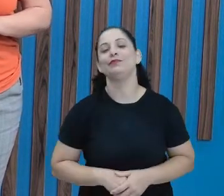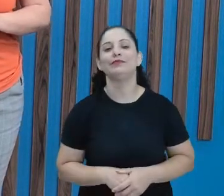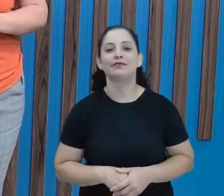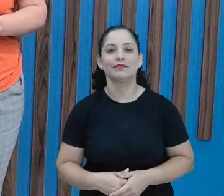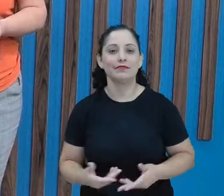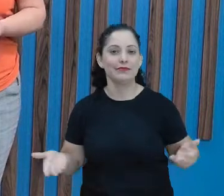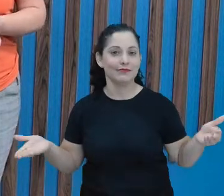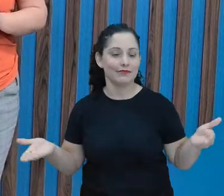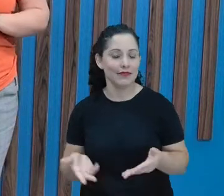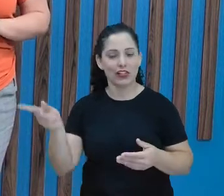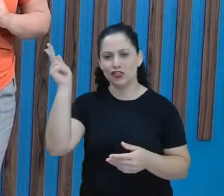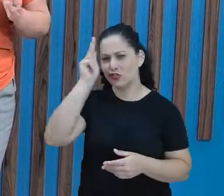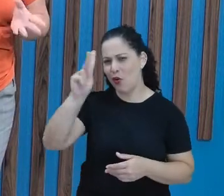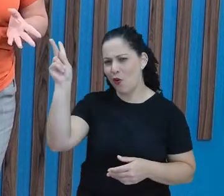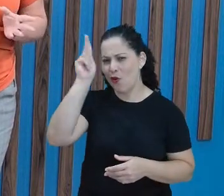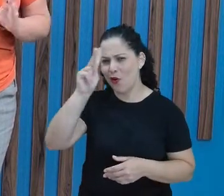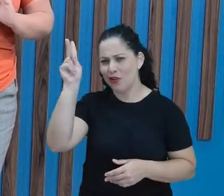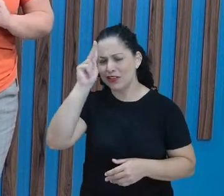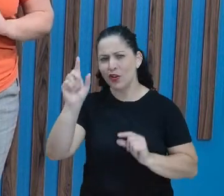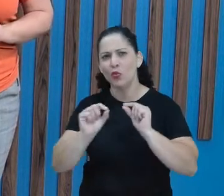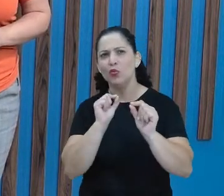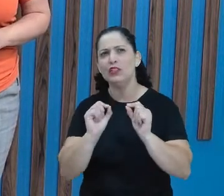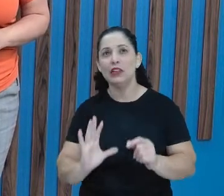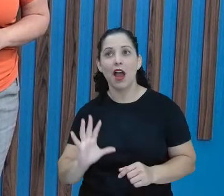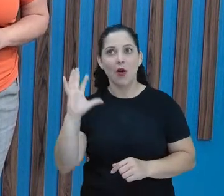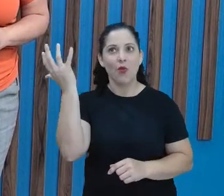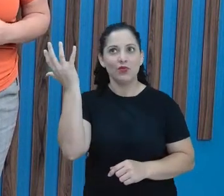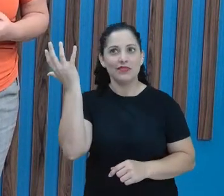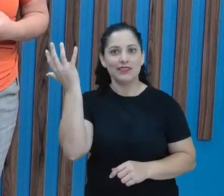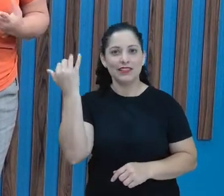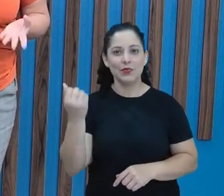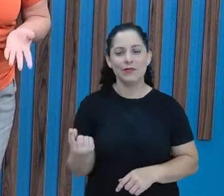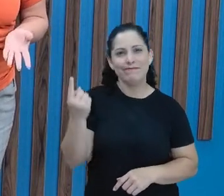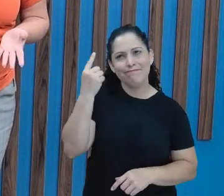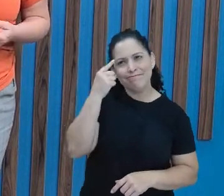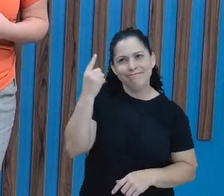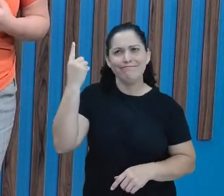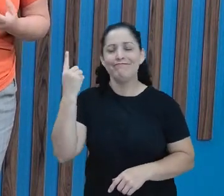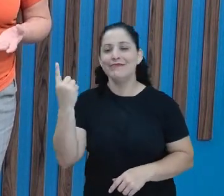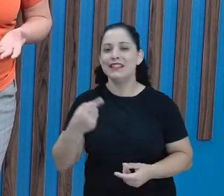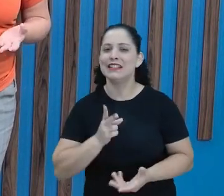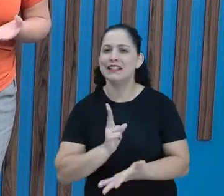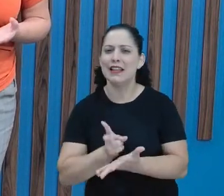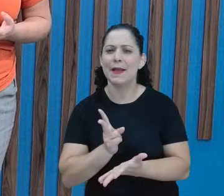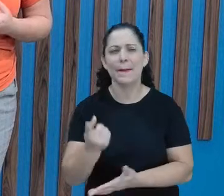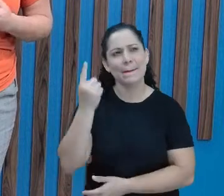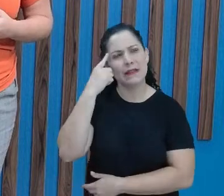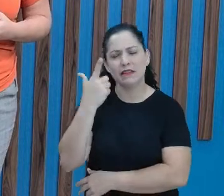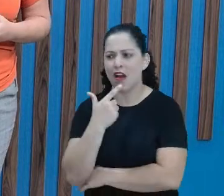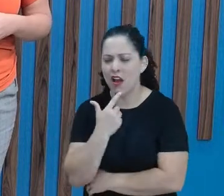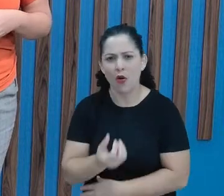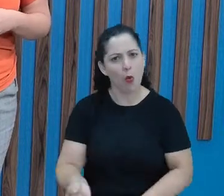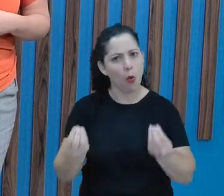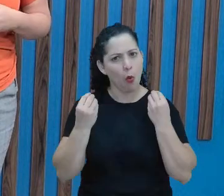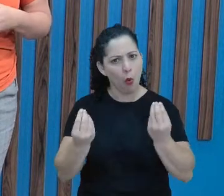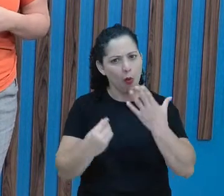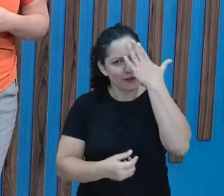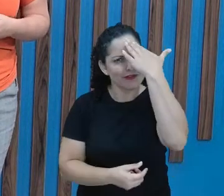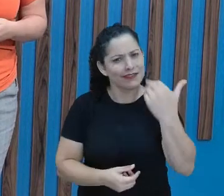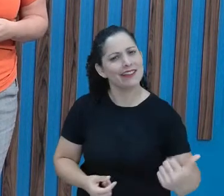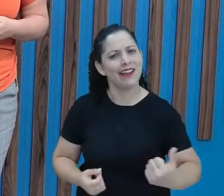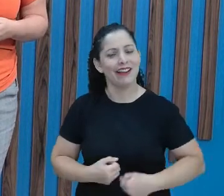tal momento da história aconteceu tal coisa. E aí vocês sempre vão se perguntar, como é que sabia? Pois é, sabia